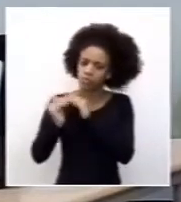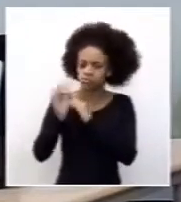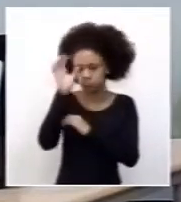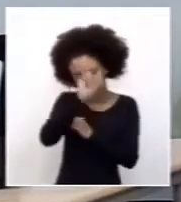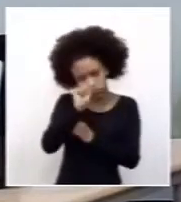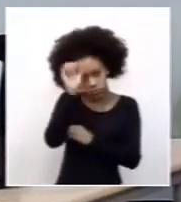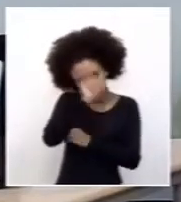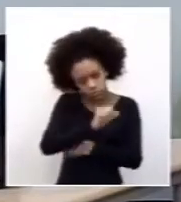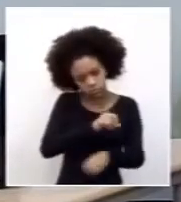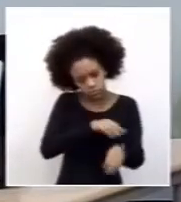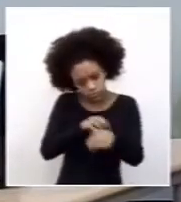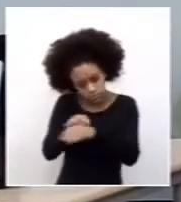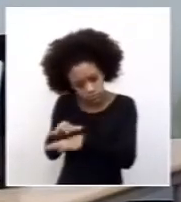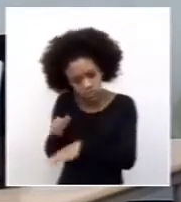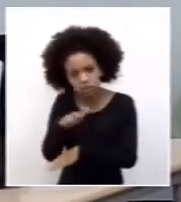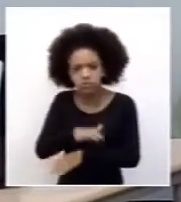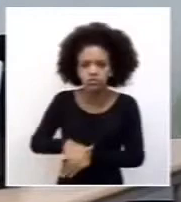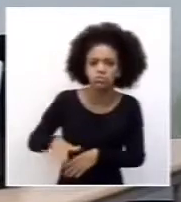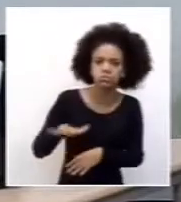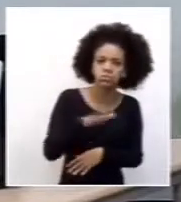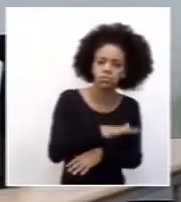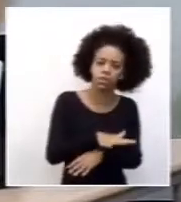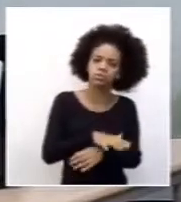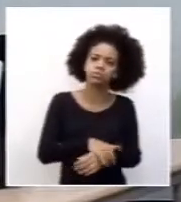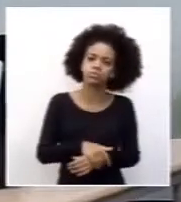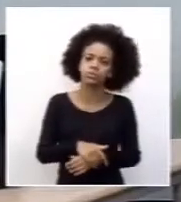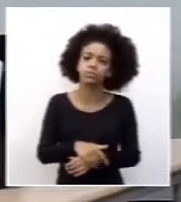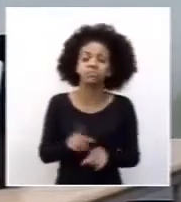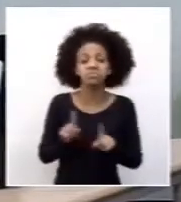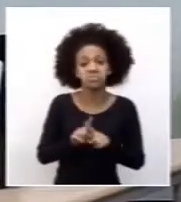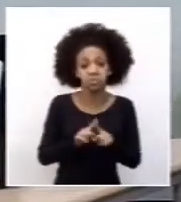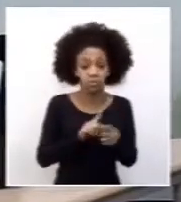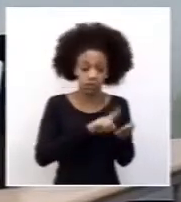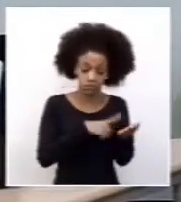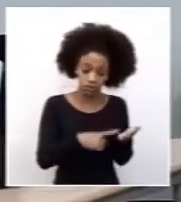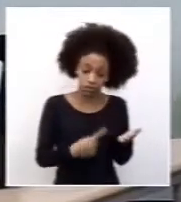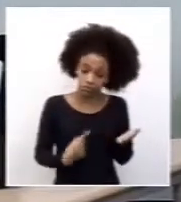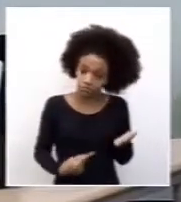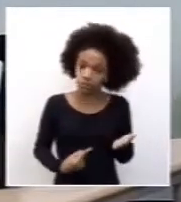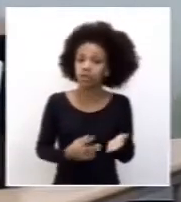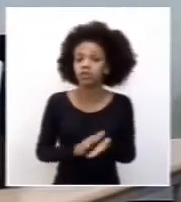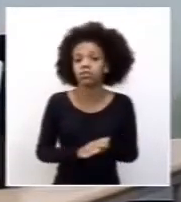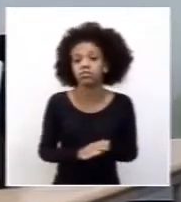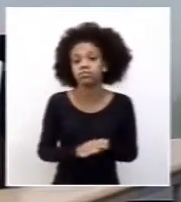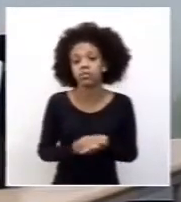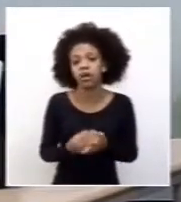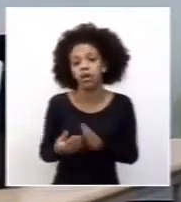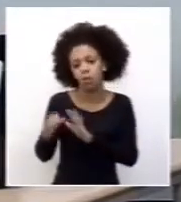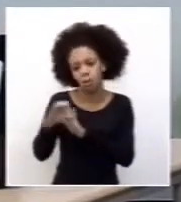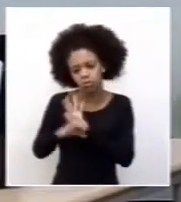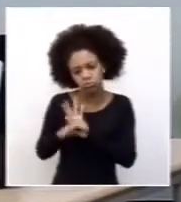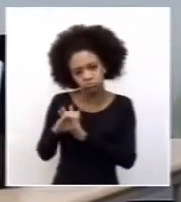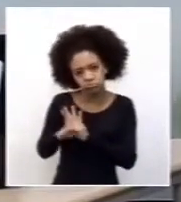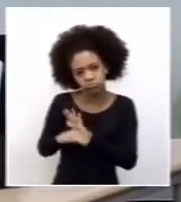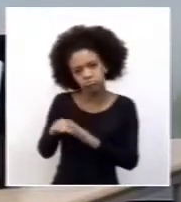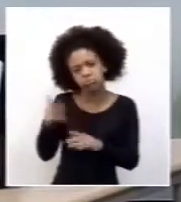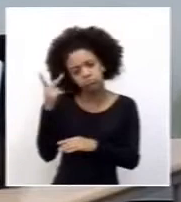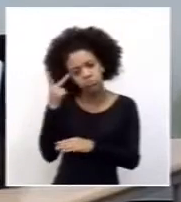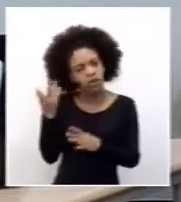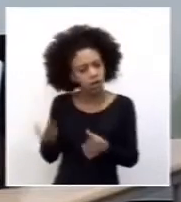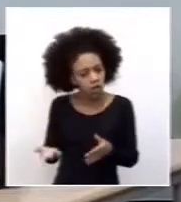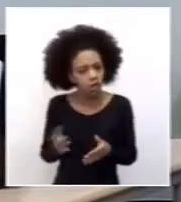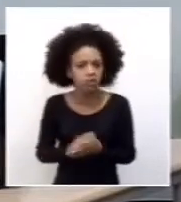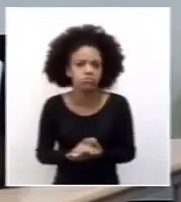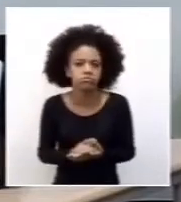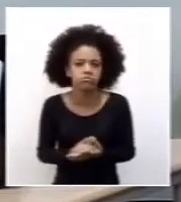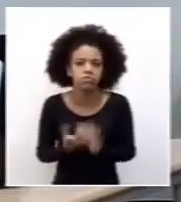ensino-aprendizagem entre esses ambientes, esses espaços físicos, o caderno, os livros, os materiais curriculares também, eles estão